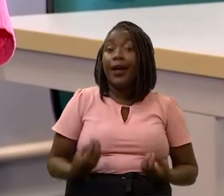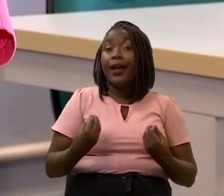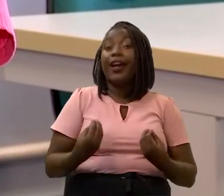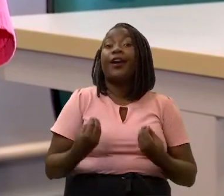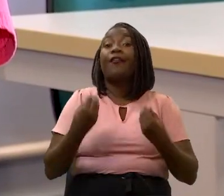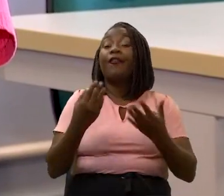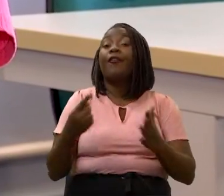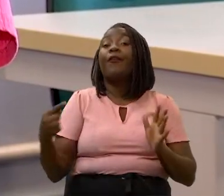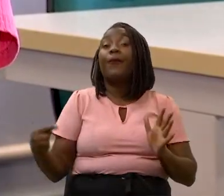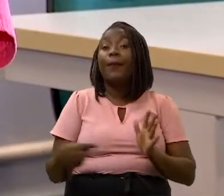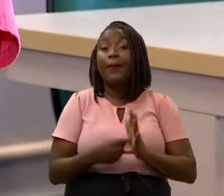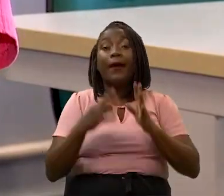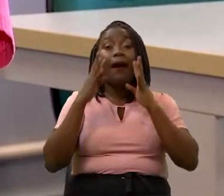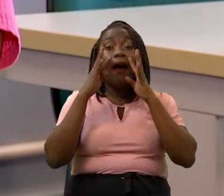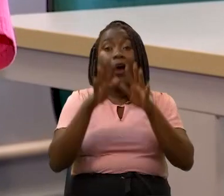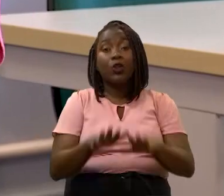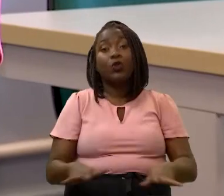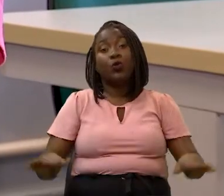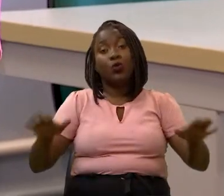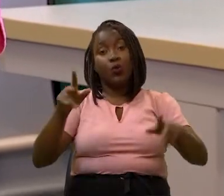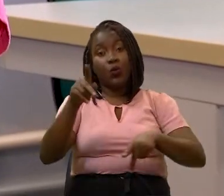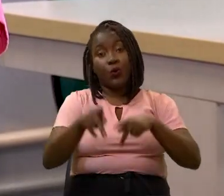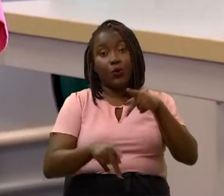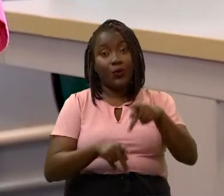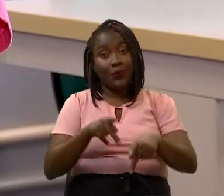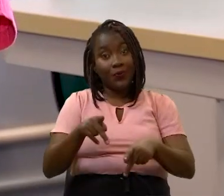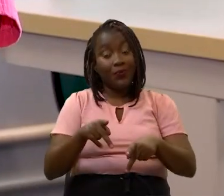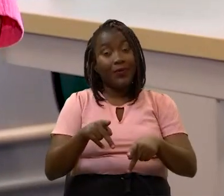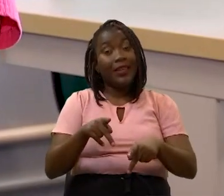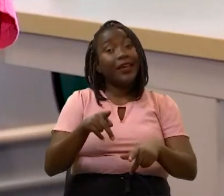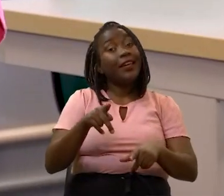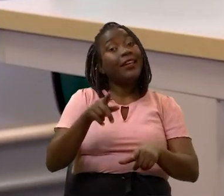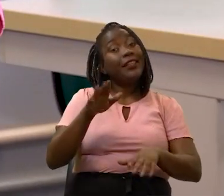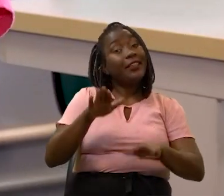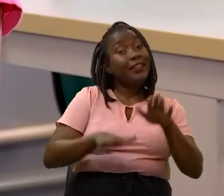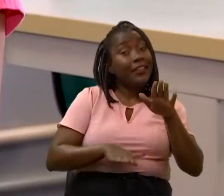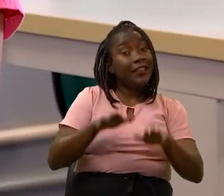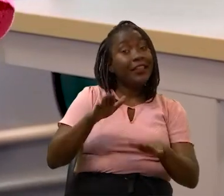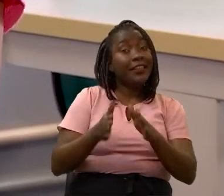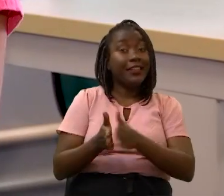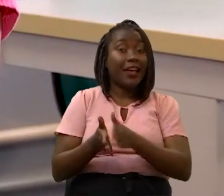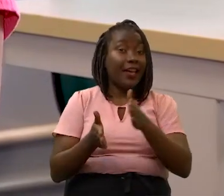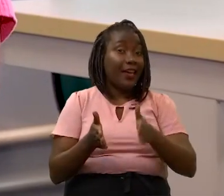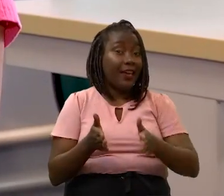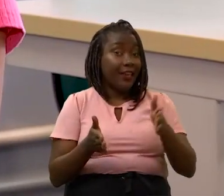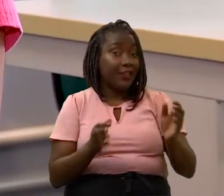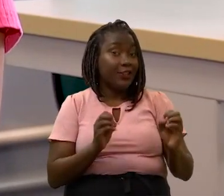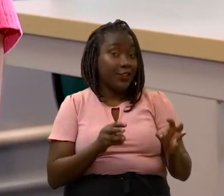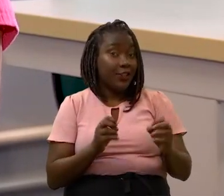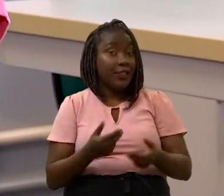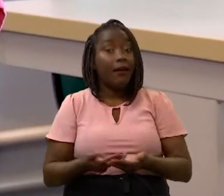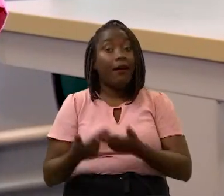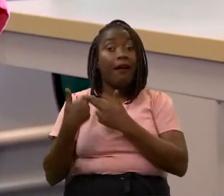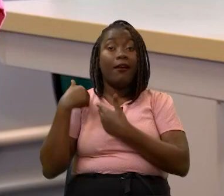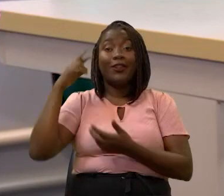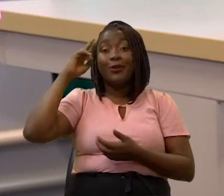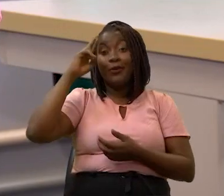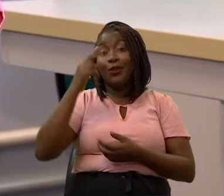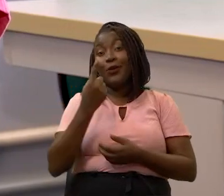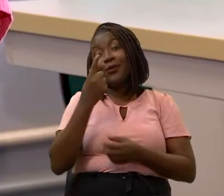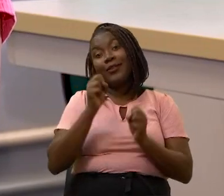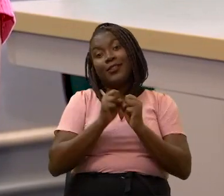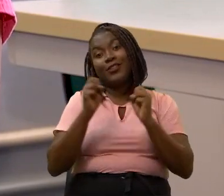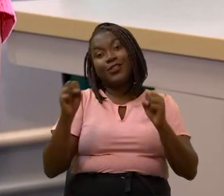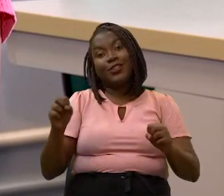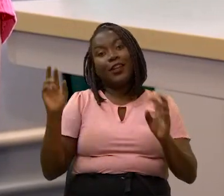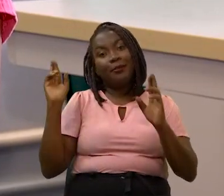é ofertado com o objetivo de atender a toda a população. E a depender da etapa de ensino, a responsabilidade é de